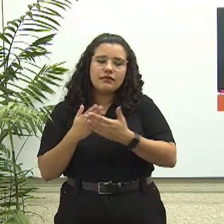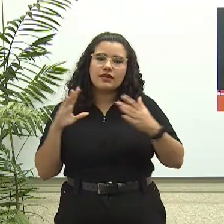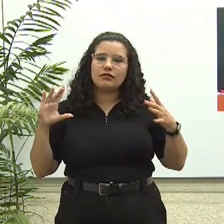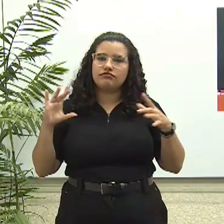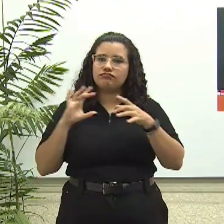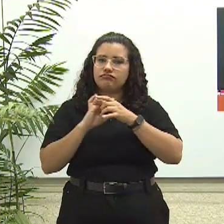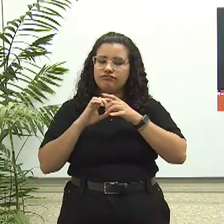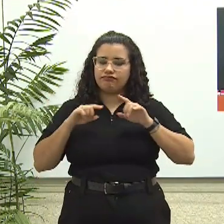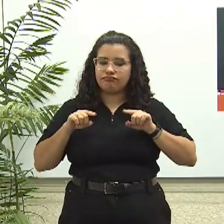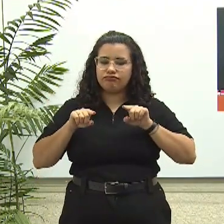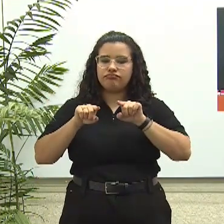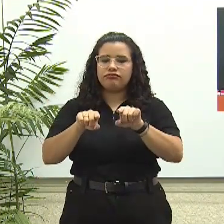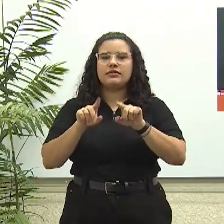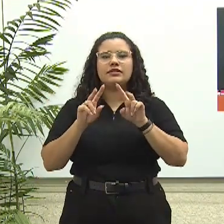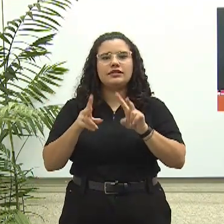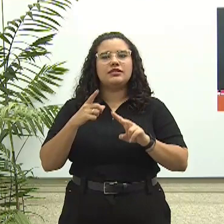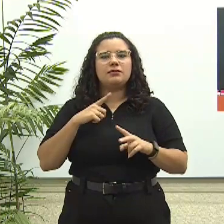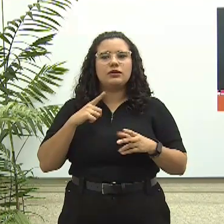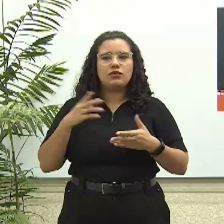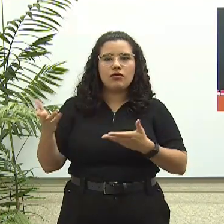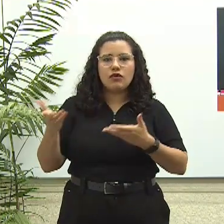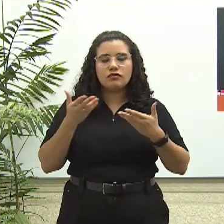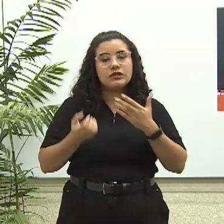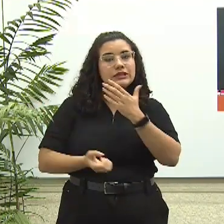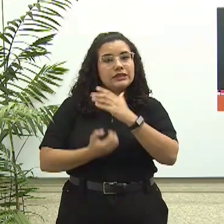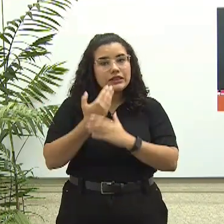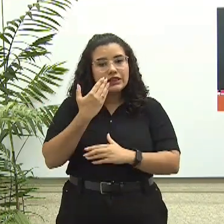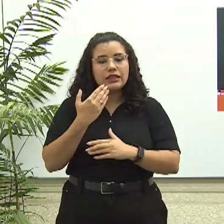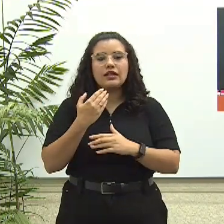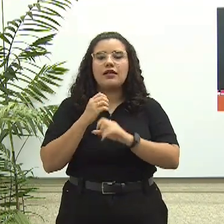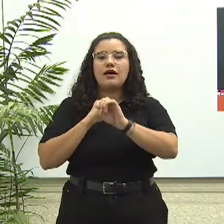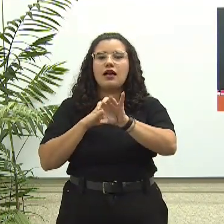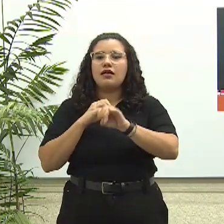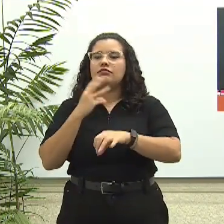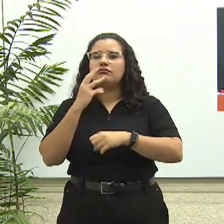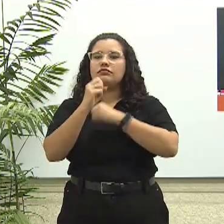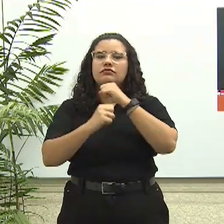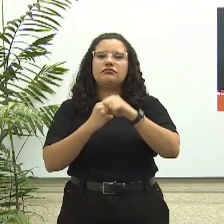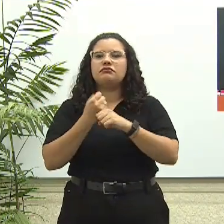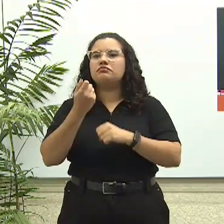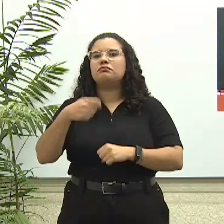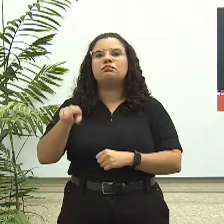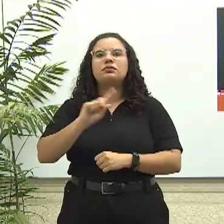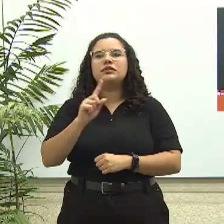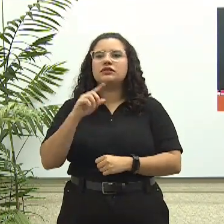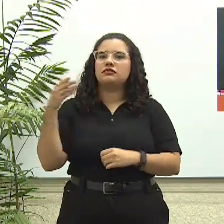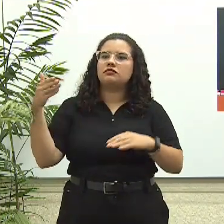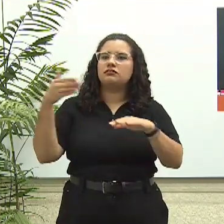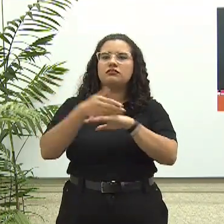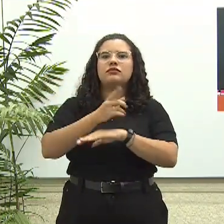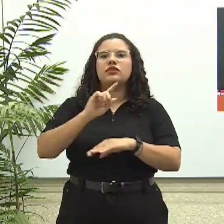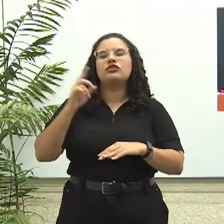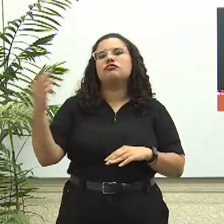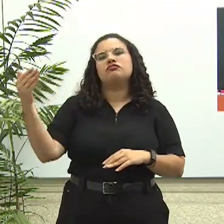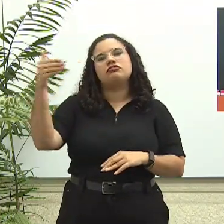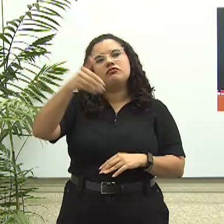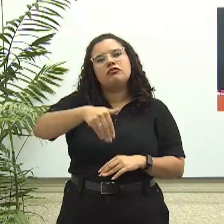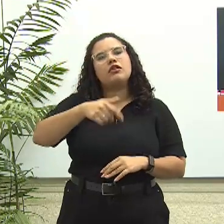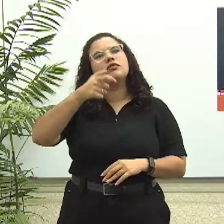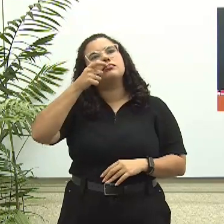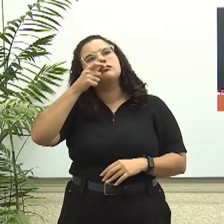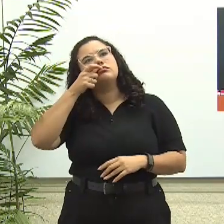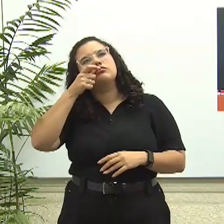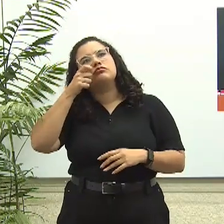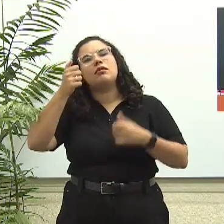quando fazem aqueles convites Monte a aula por 3 anos não precisa nem aparecer vem aqui no nosso estúdio você tá